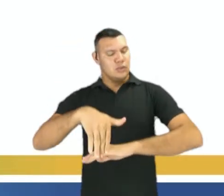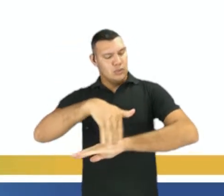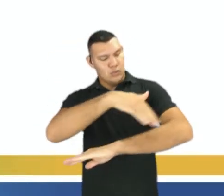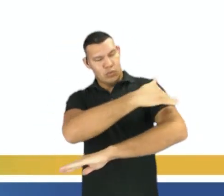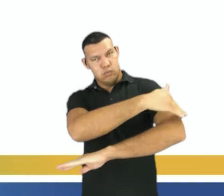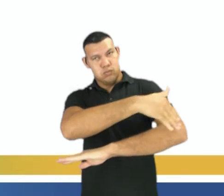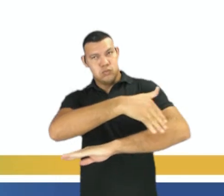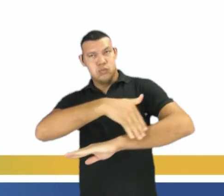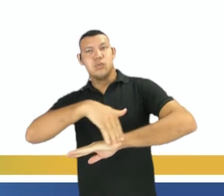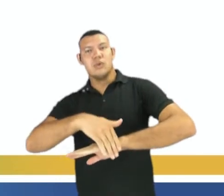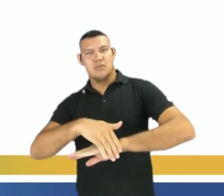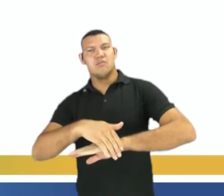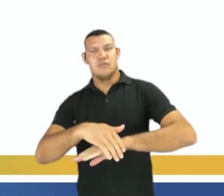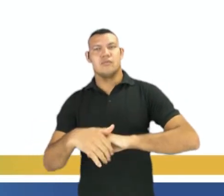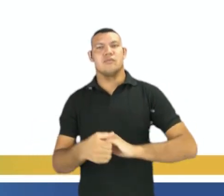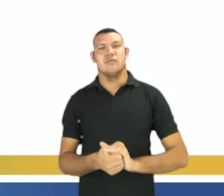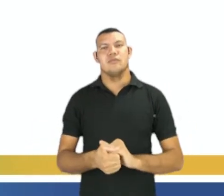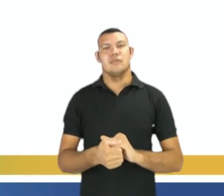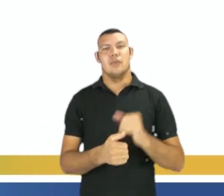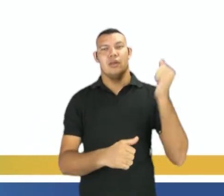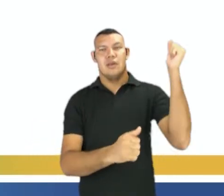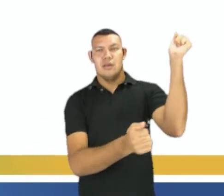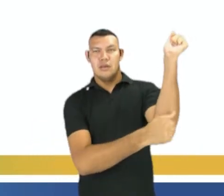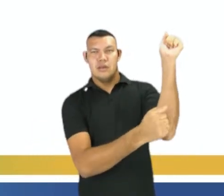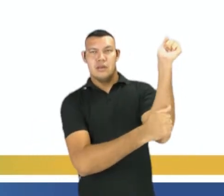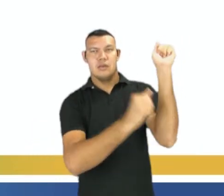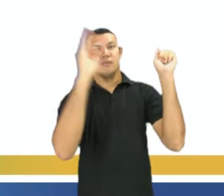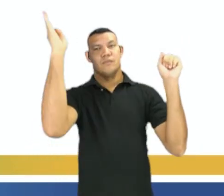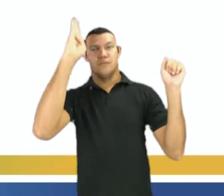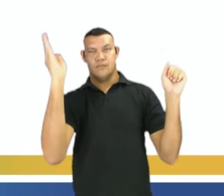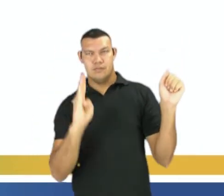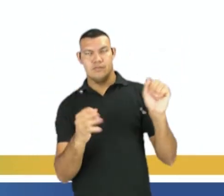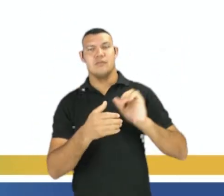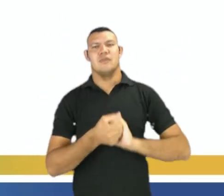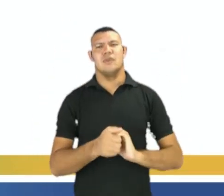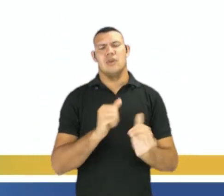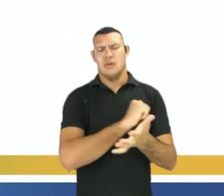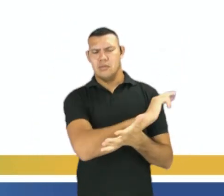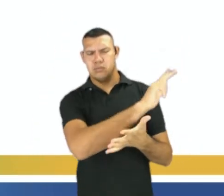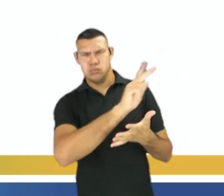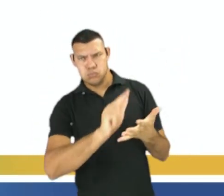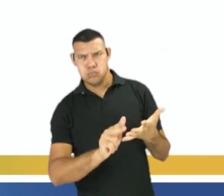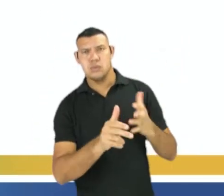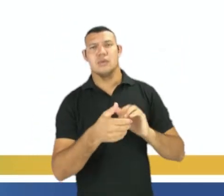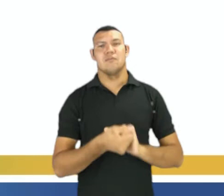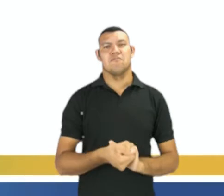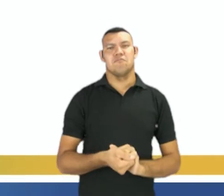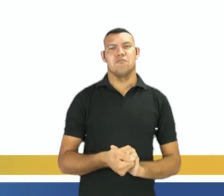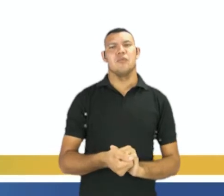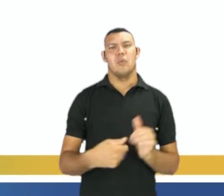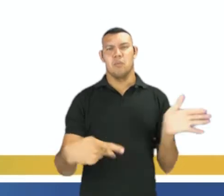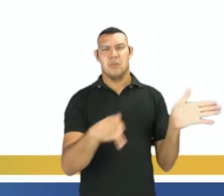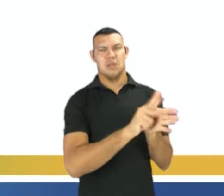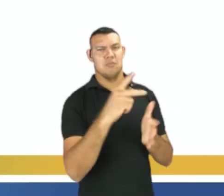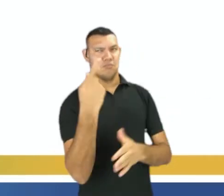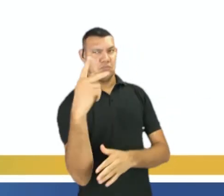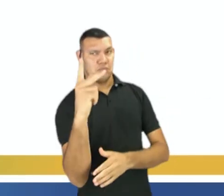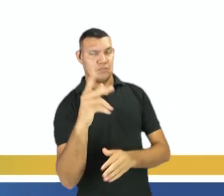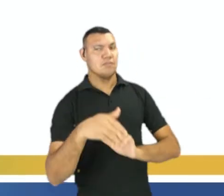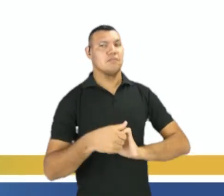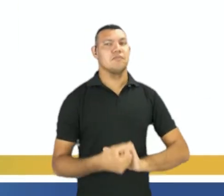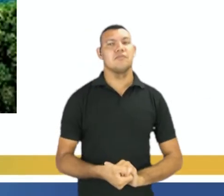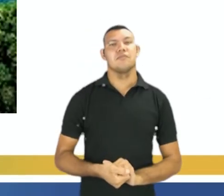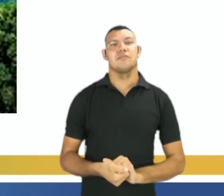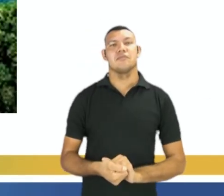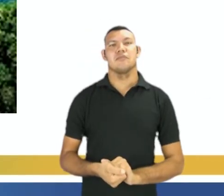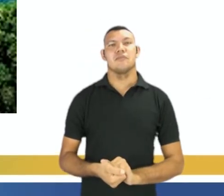heterogêneas, principalmente o pau-brasil, as palmeiras, o bambu e o jacarandá, que são os tipos de vegetações predominantes nessa região dessa Mata Atlântica,